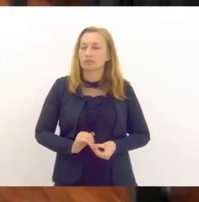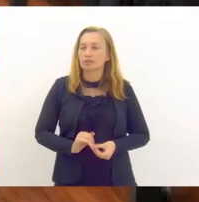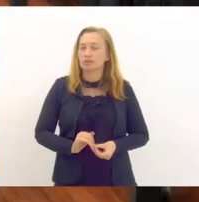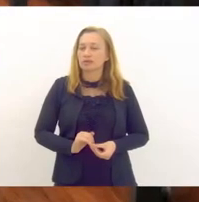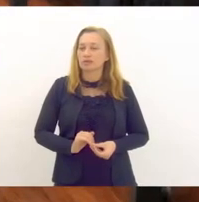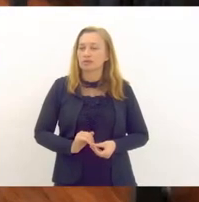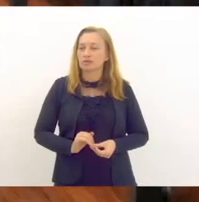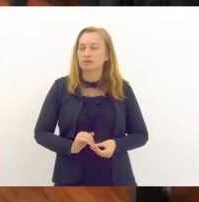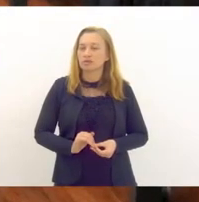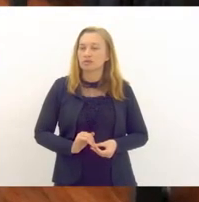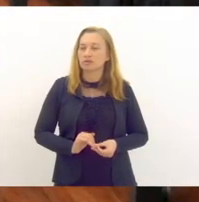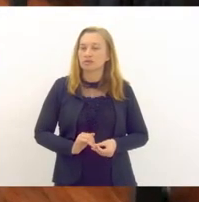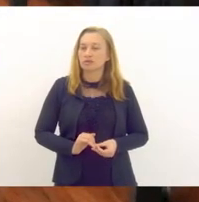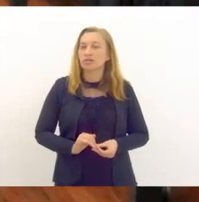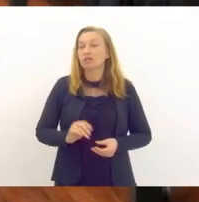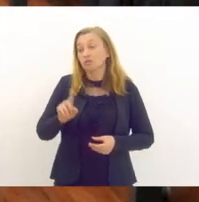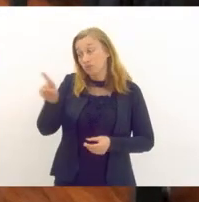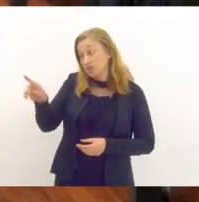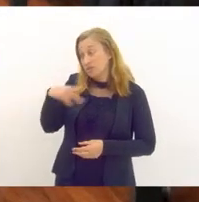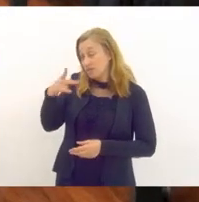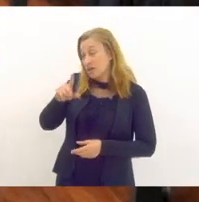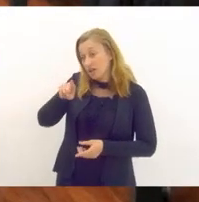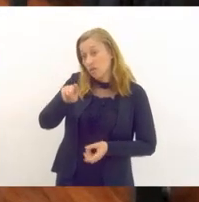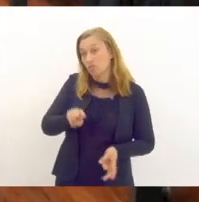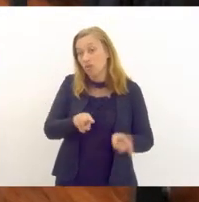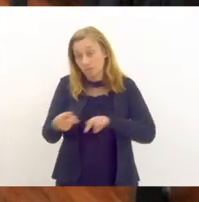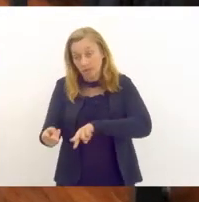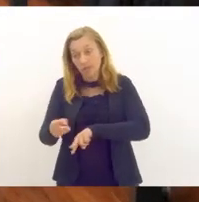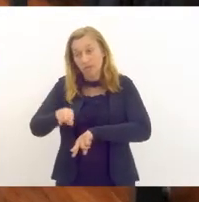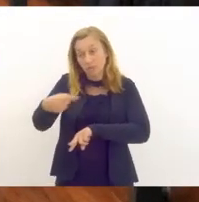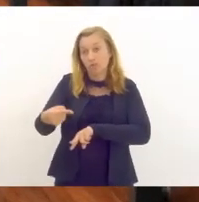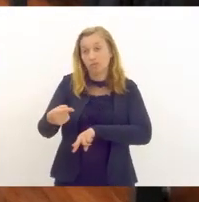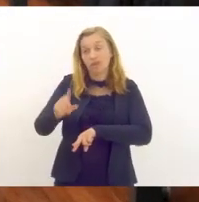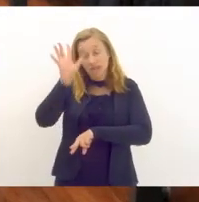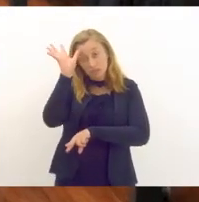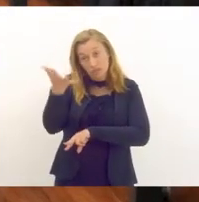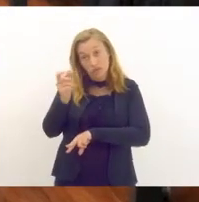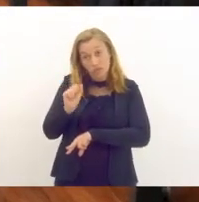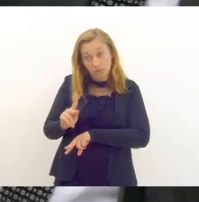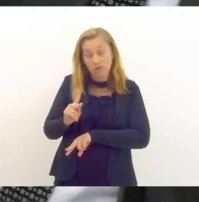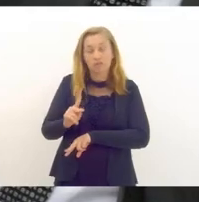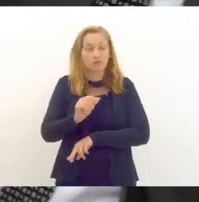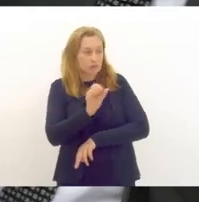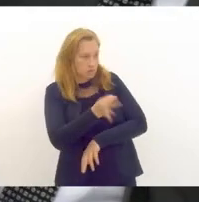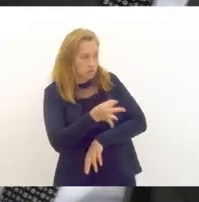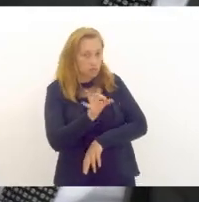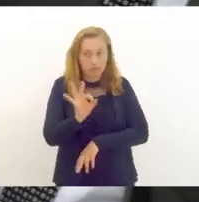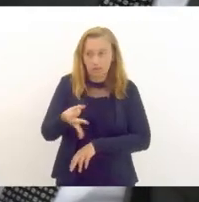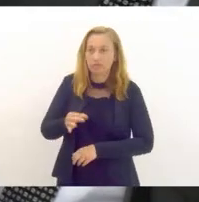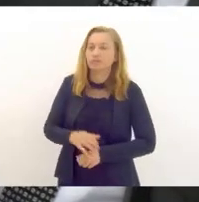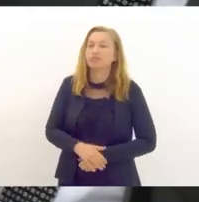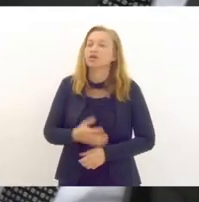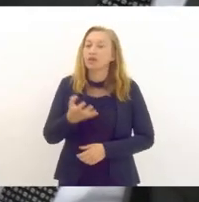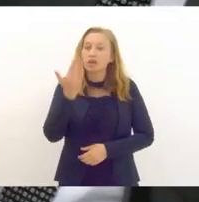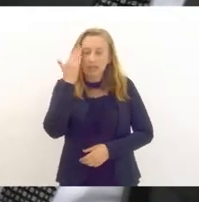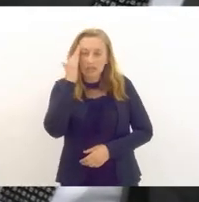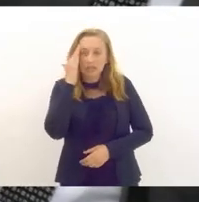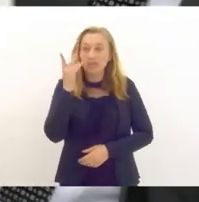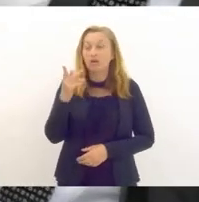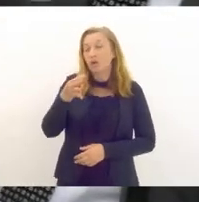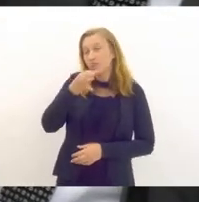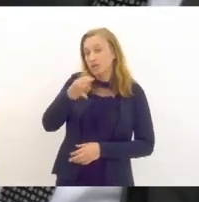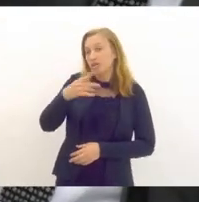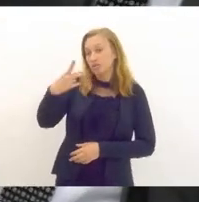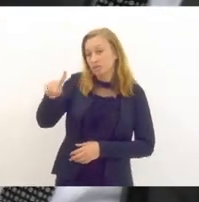você vai falar ele vai falar eu vou dar um encaminhamento para a gente resolver eu quero resolver certo tá então por isso